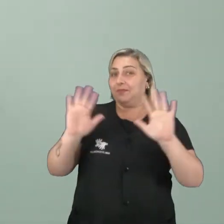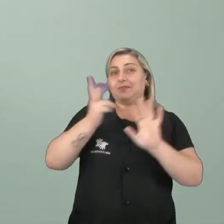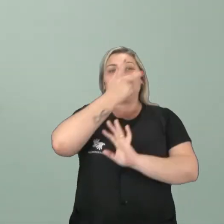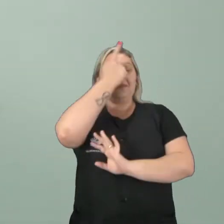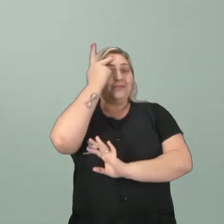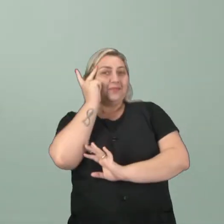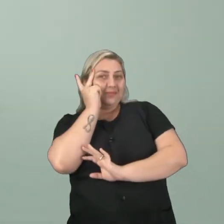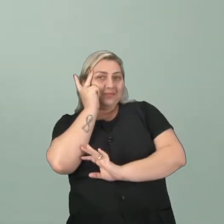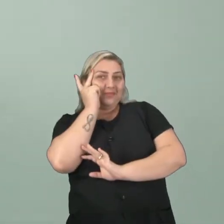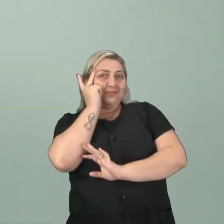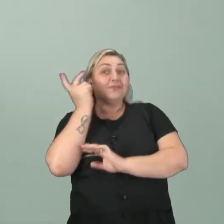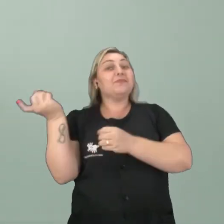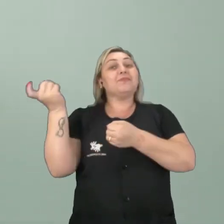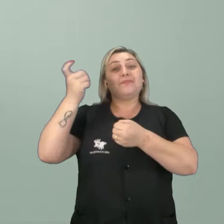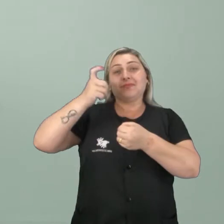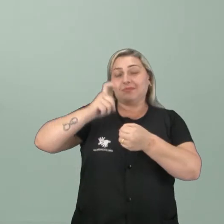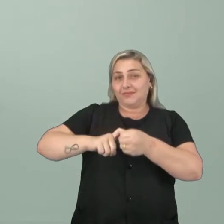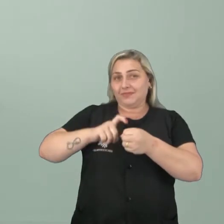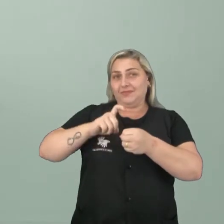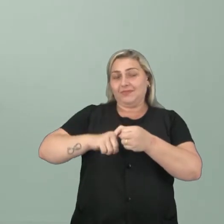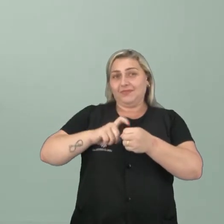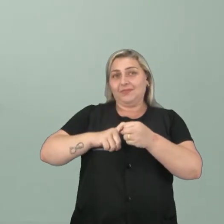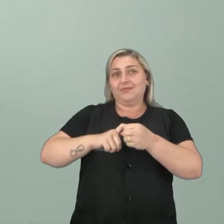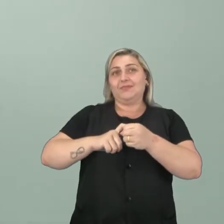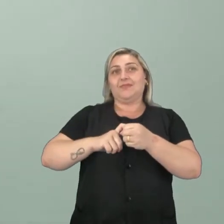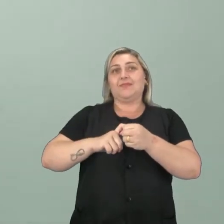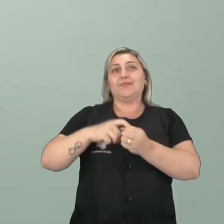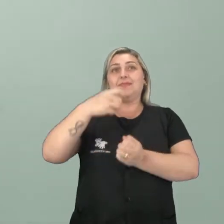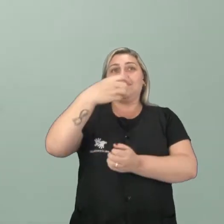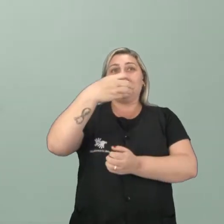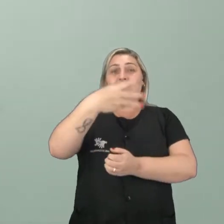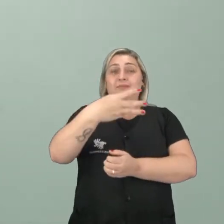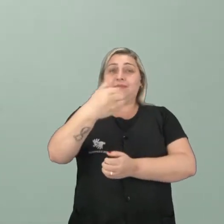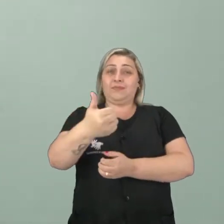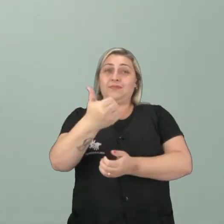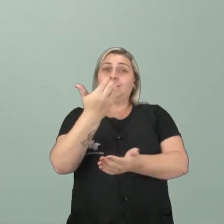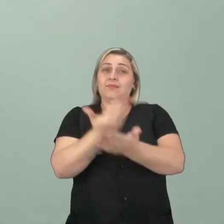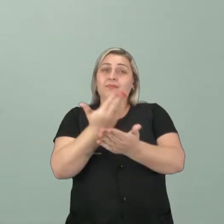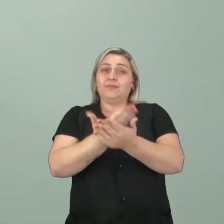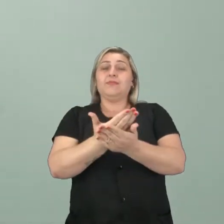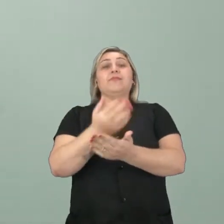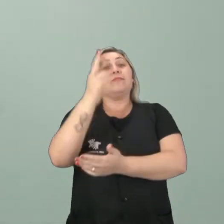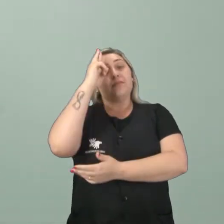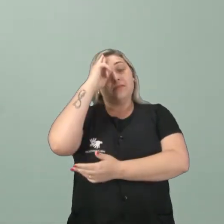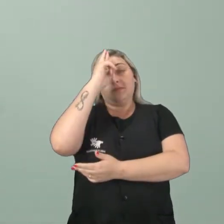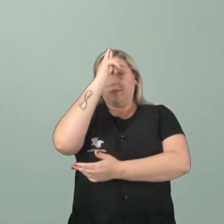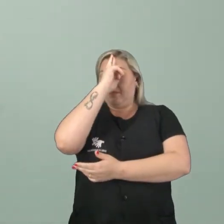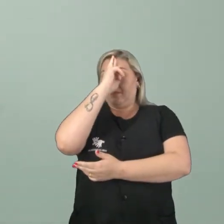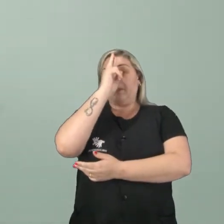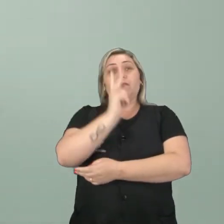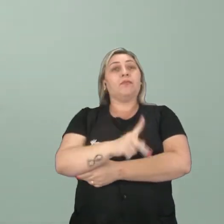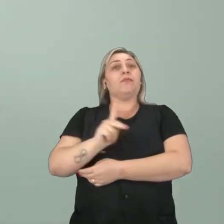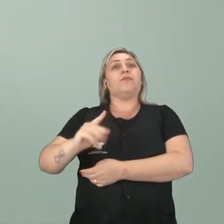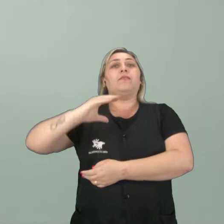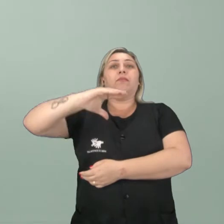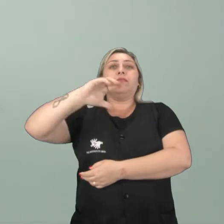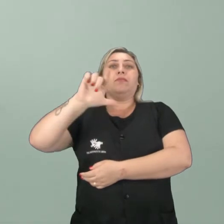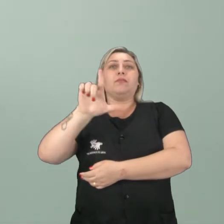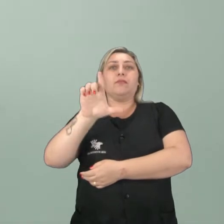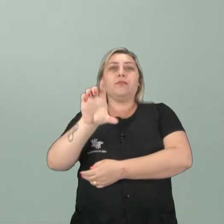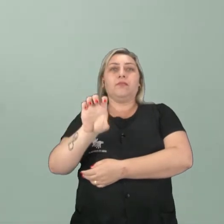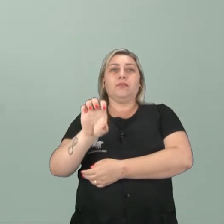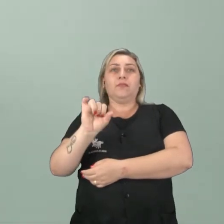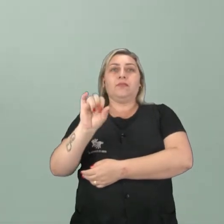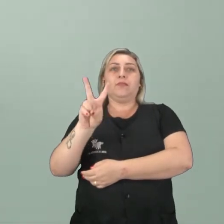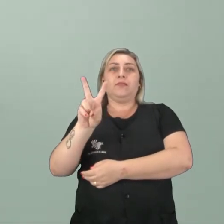Olá pessoal, estamos de volta com a nossa 31ª aula de História, tá pessoal? Eu sou o professor Cleivson e